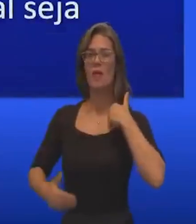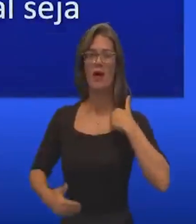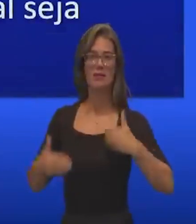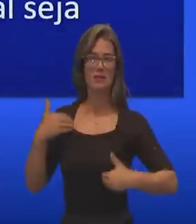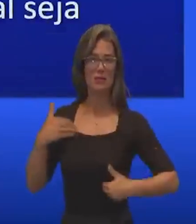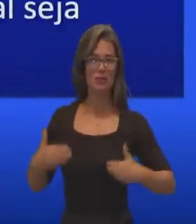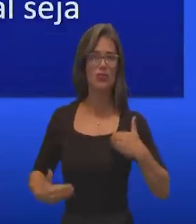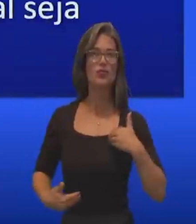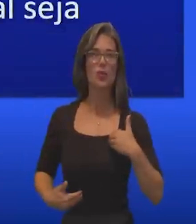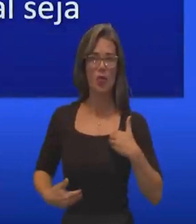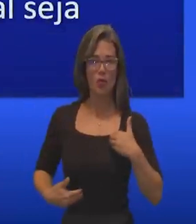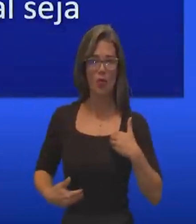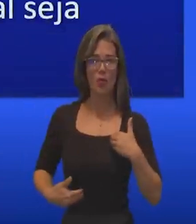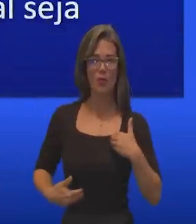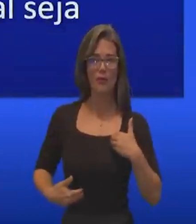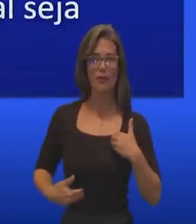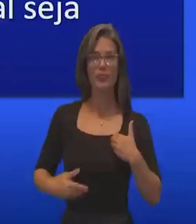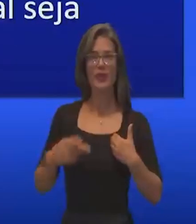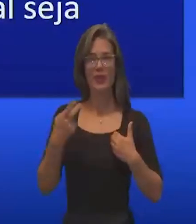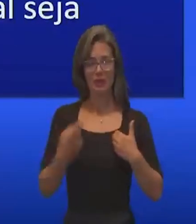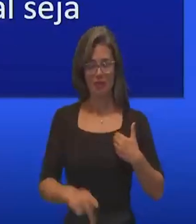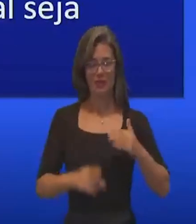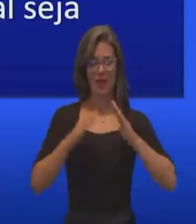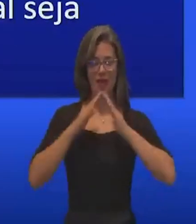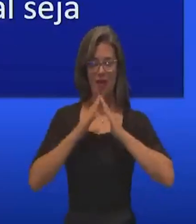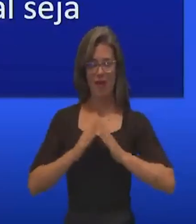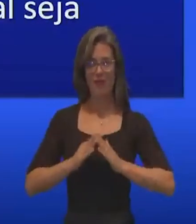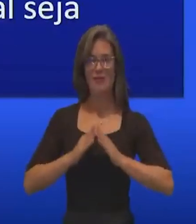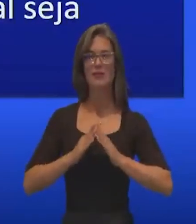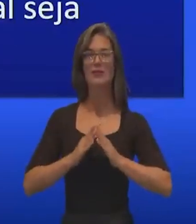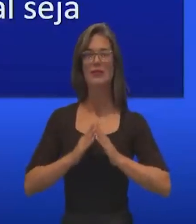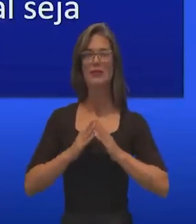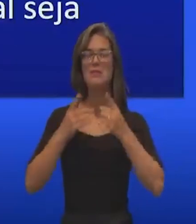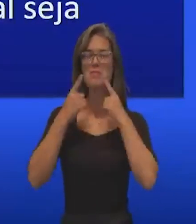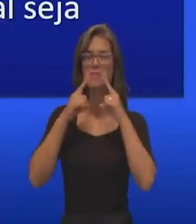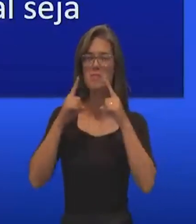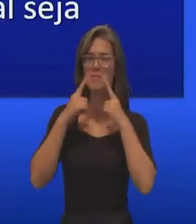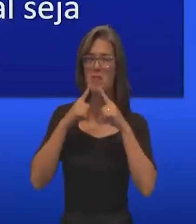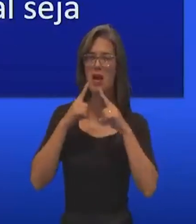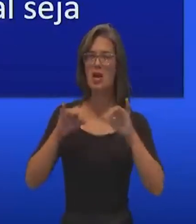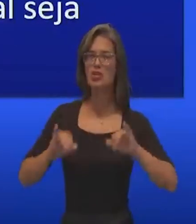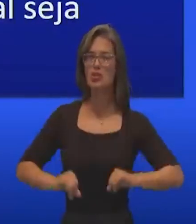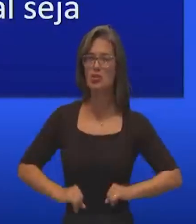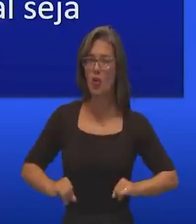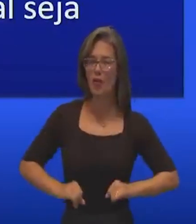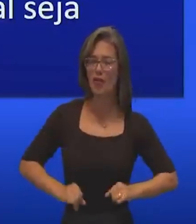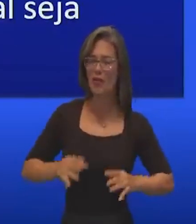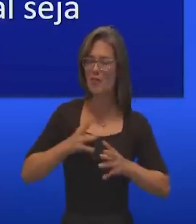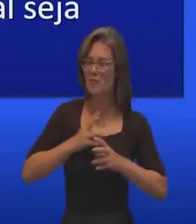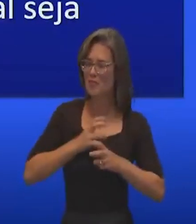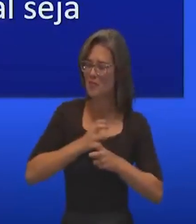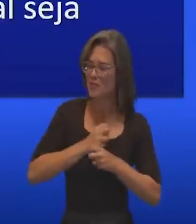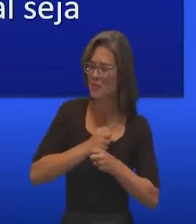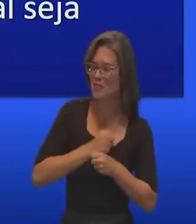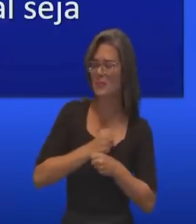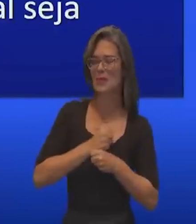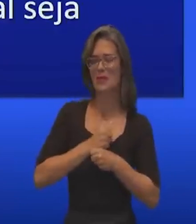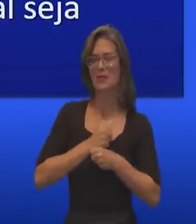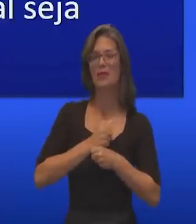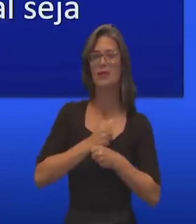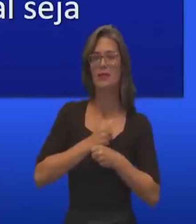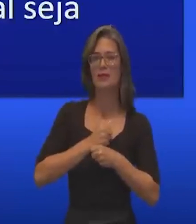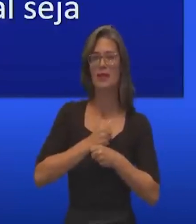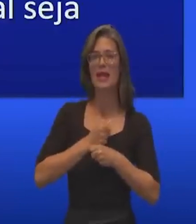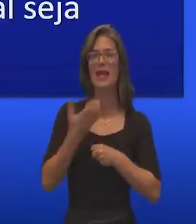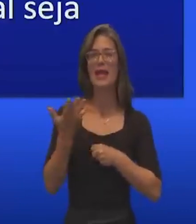verdade nós, os que estamos neste tabernáculo, gememos oprimidos, porque não queremos ser despidos, mas